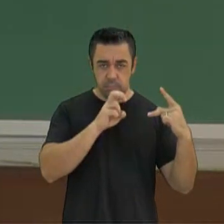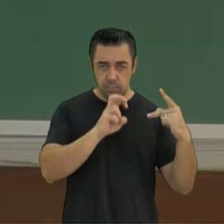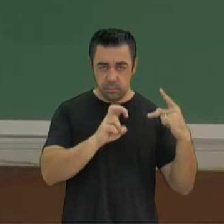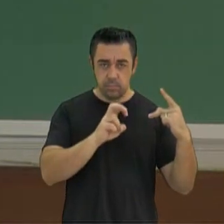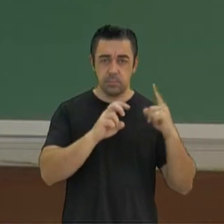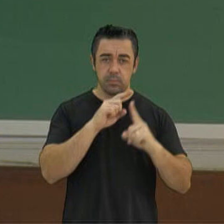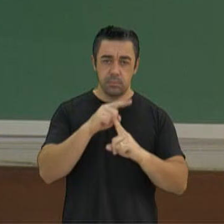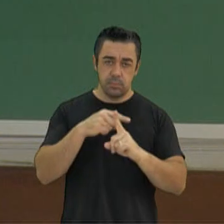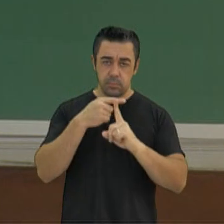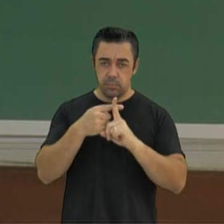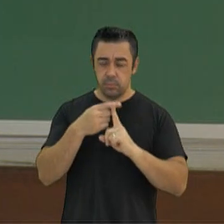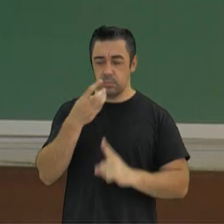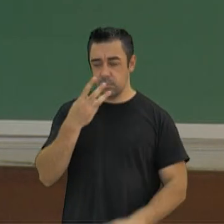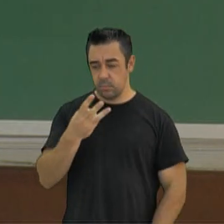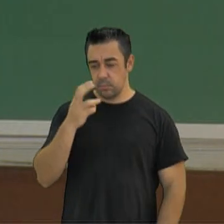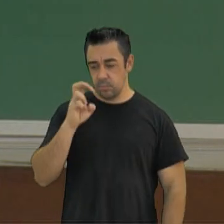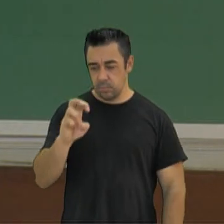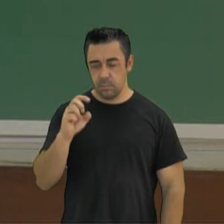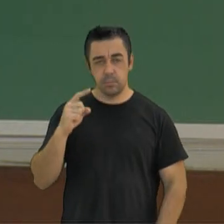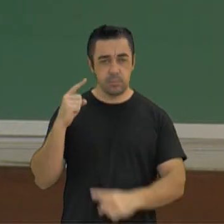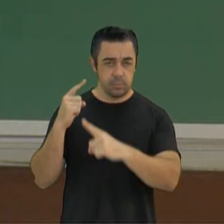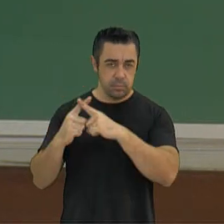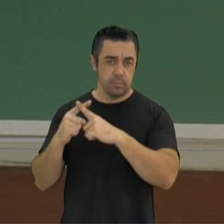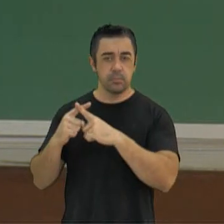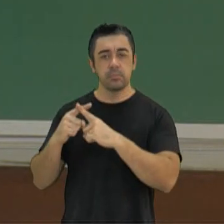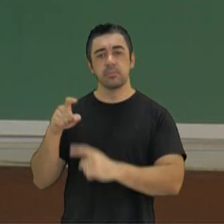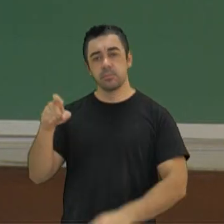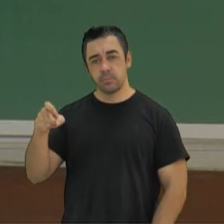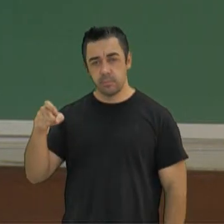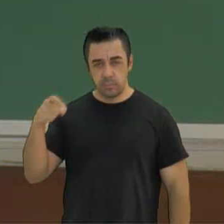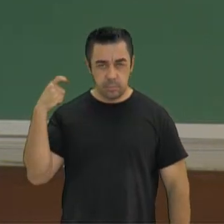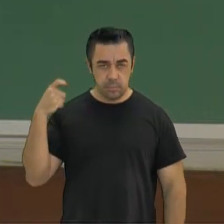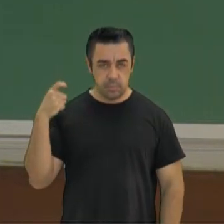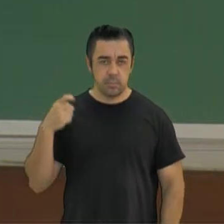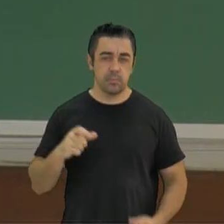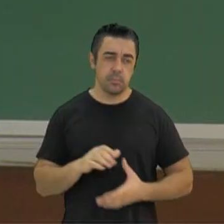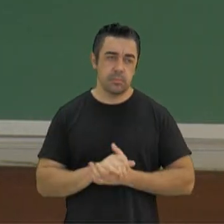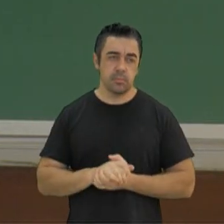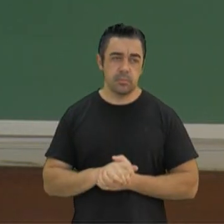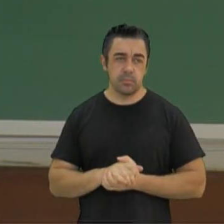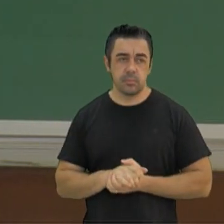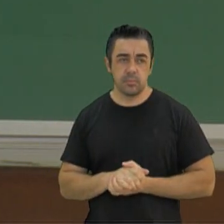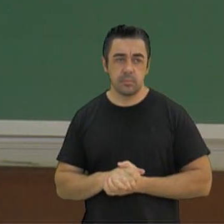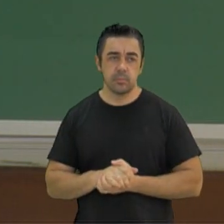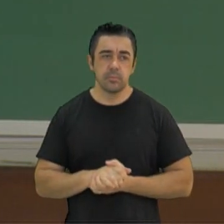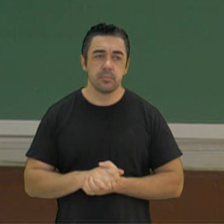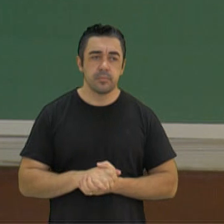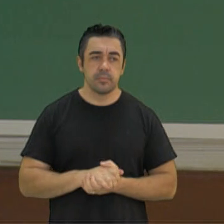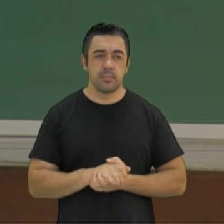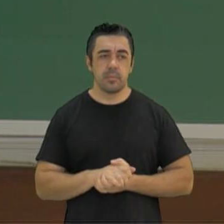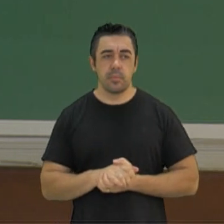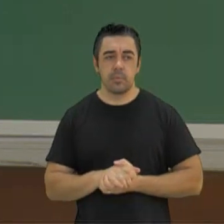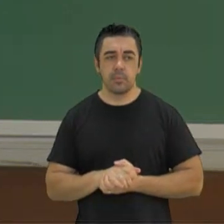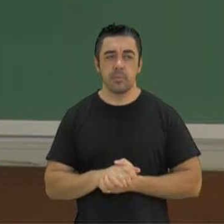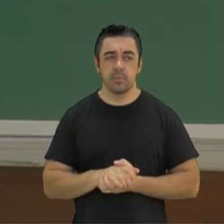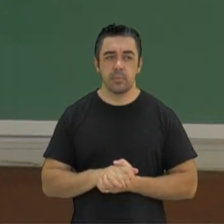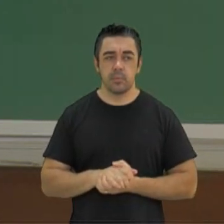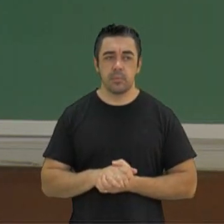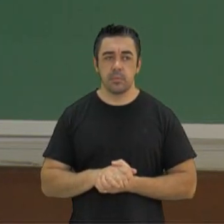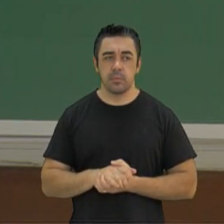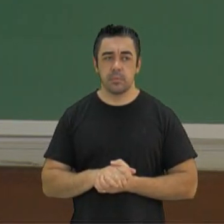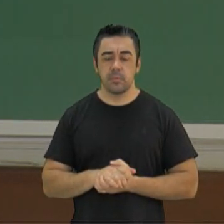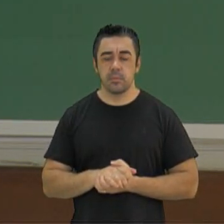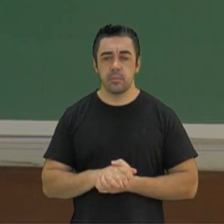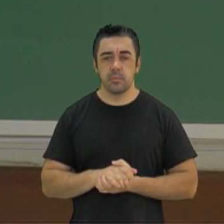essa dependência entre a quantidade adquirida e o preço a ser pago é essa daqui. O preço é 15